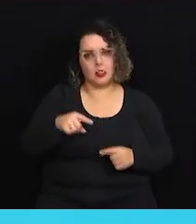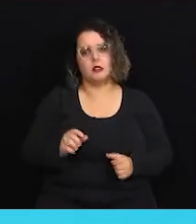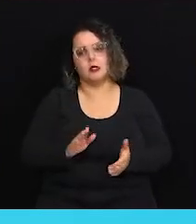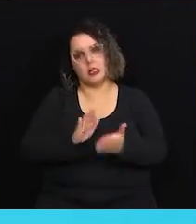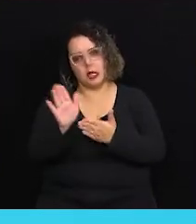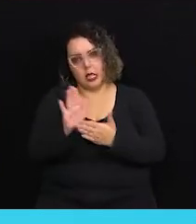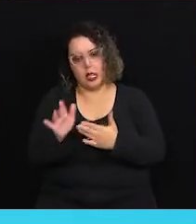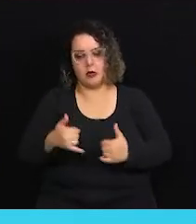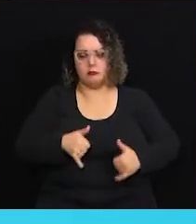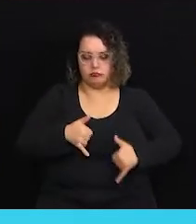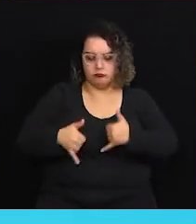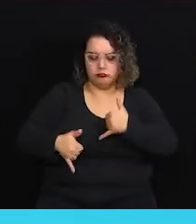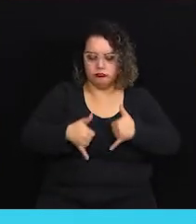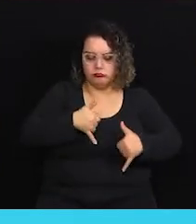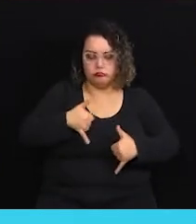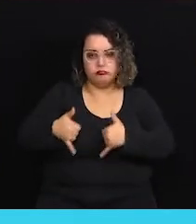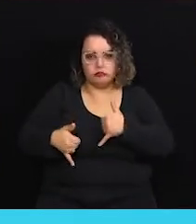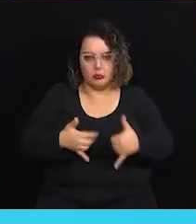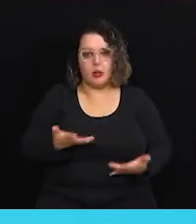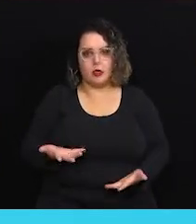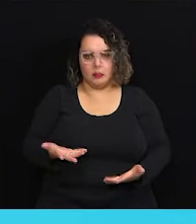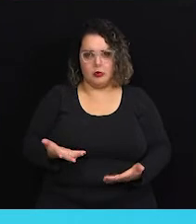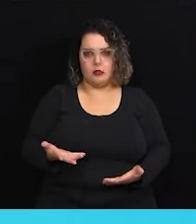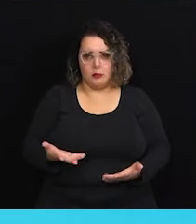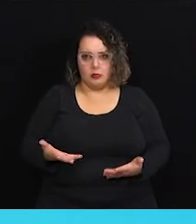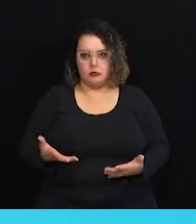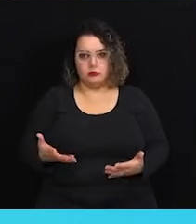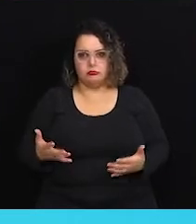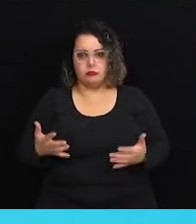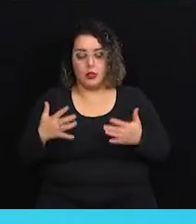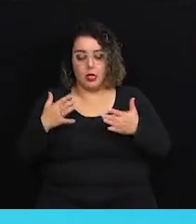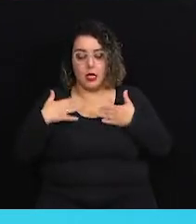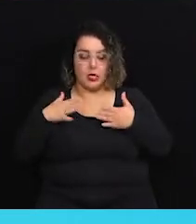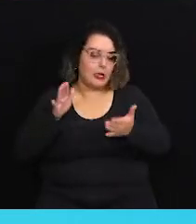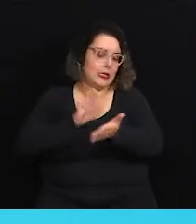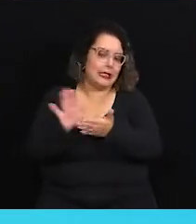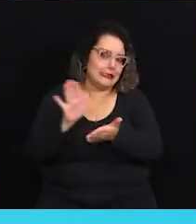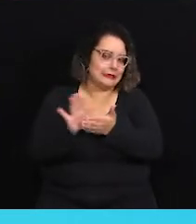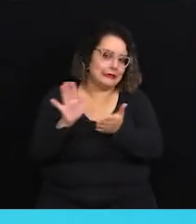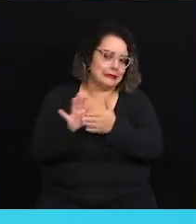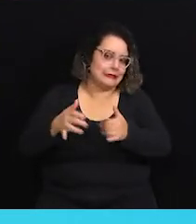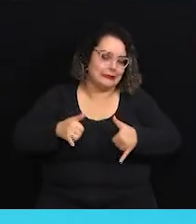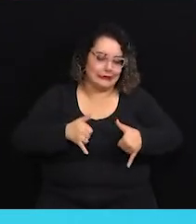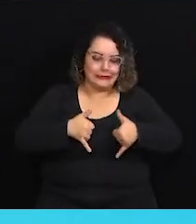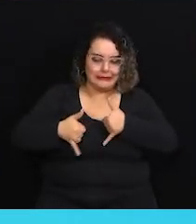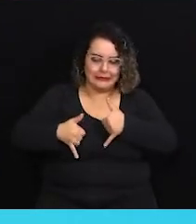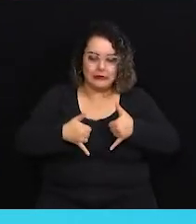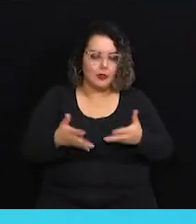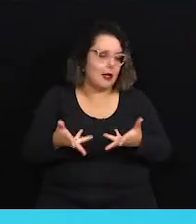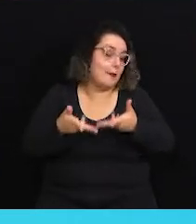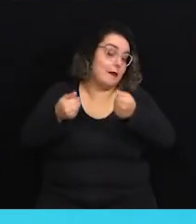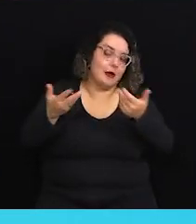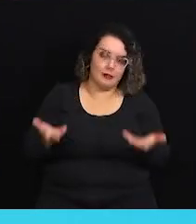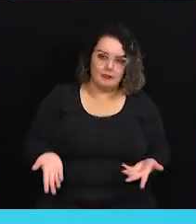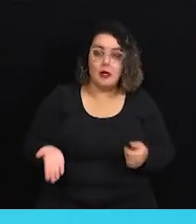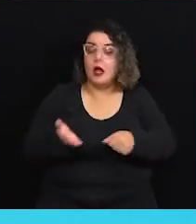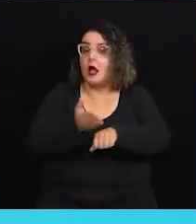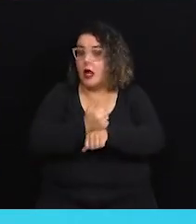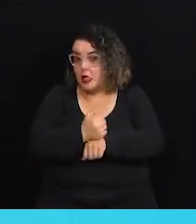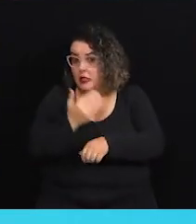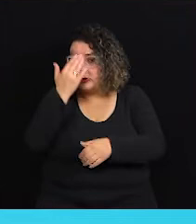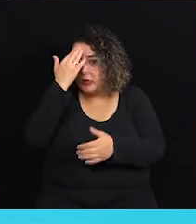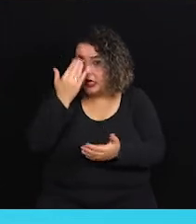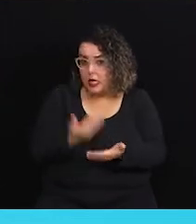energia. Então, é uma gordura que vai acionar o nosso corpo gastar mais energia. Então, ela é maravilhosa. Antes,